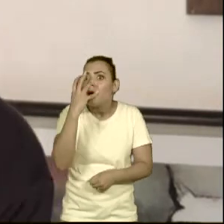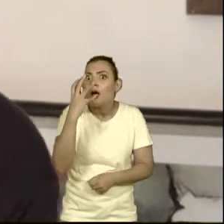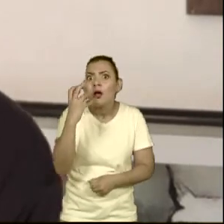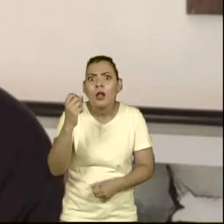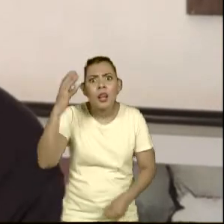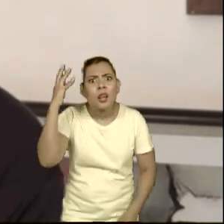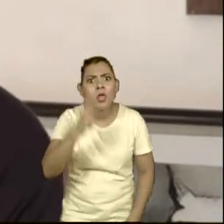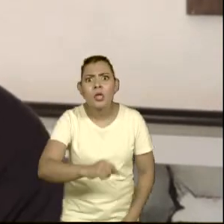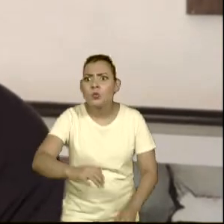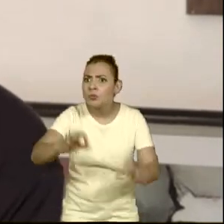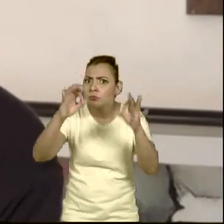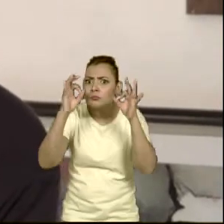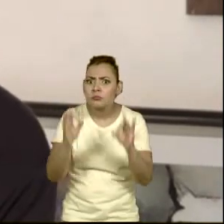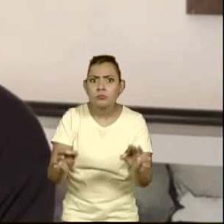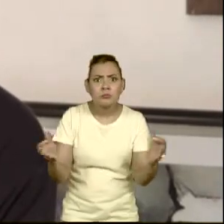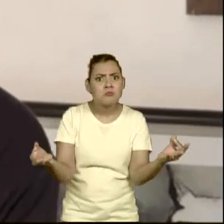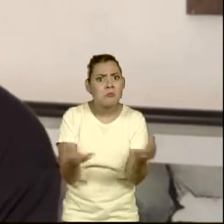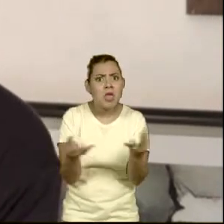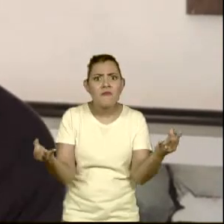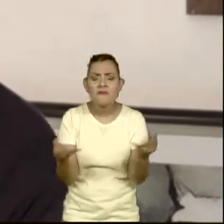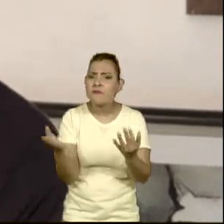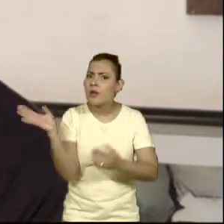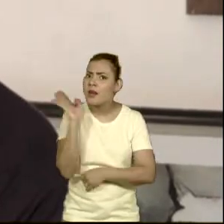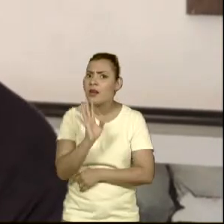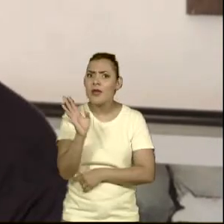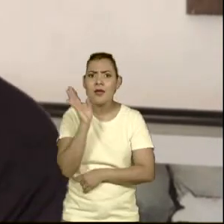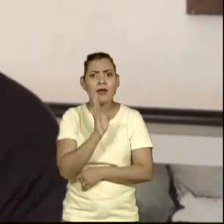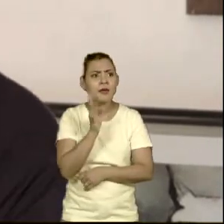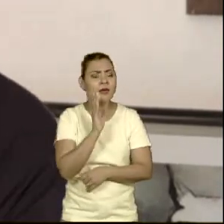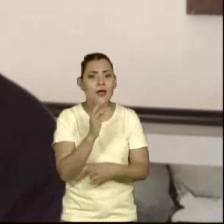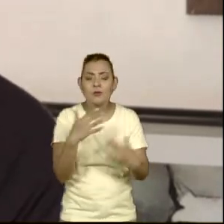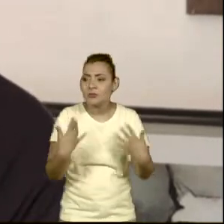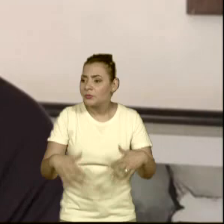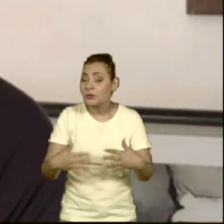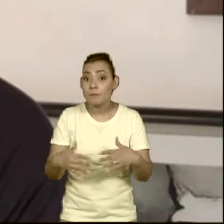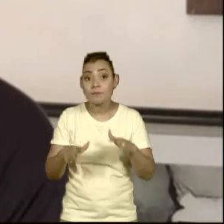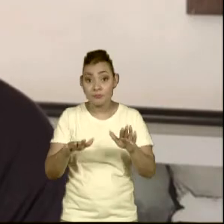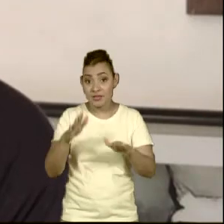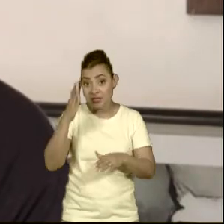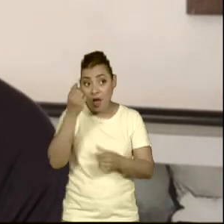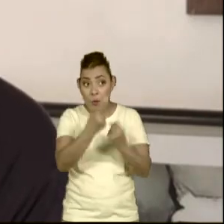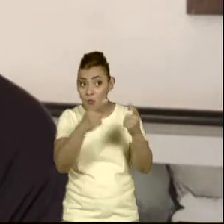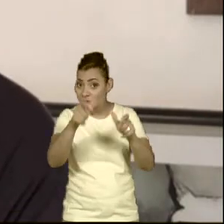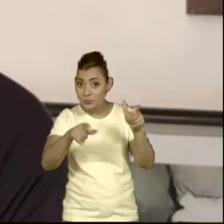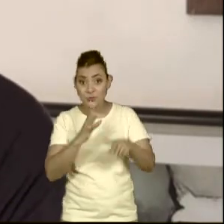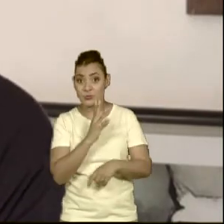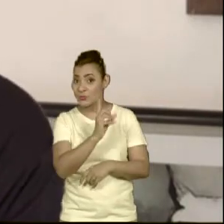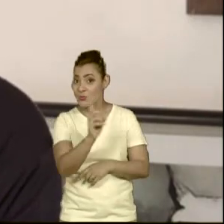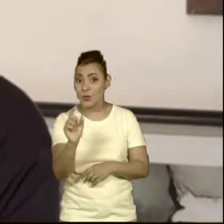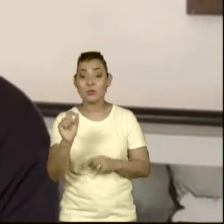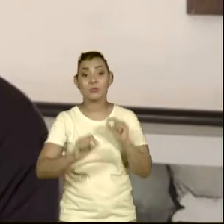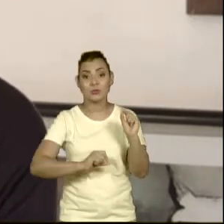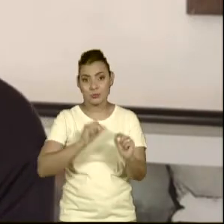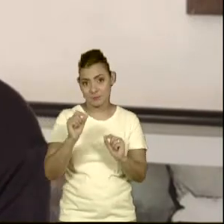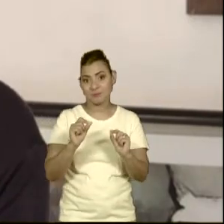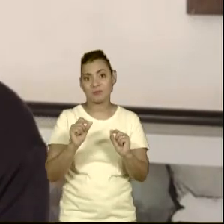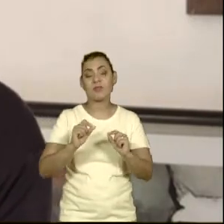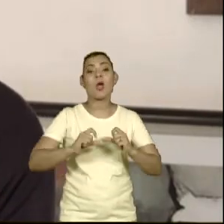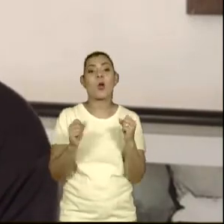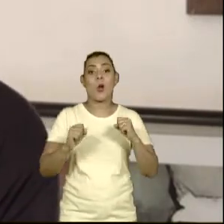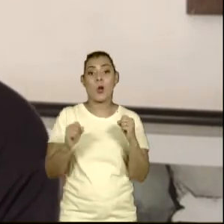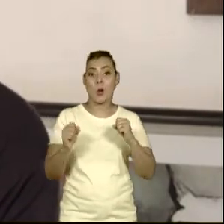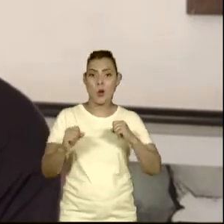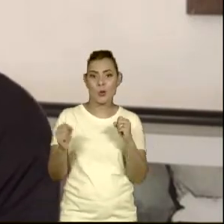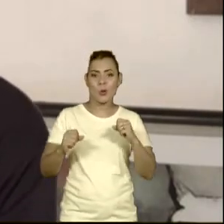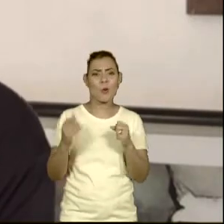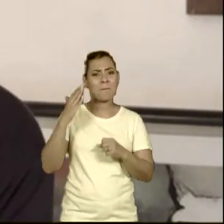todo mundo ficou encantado, realmente estava muito divertido e muito legal. Uma coisa que pouca gente sabe é que um dos clipes do Cocoricó,